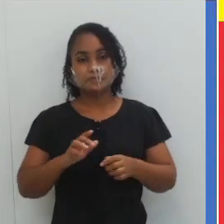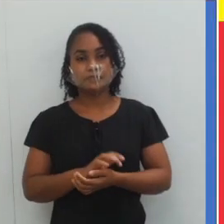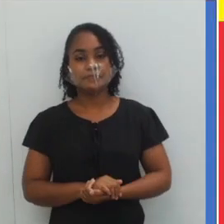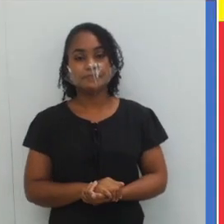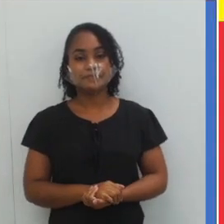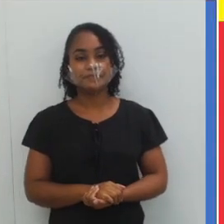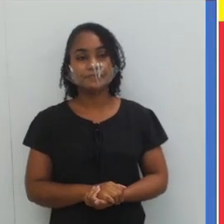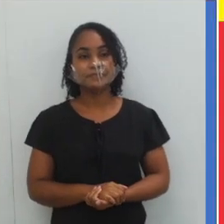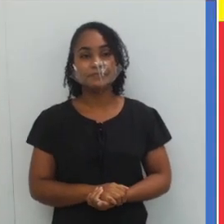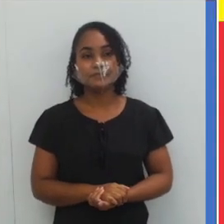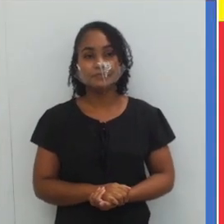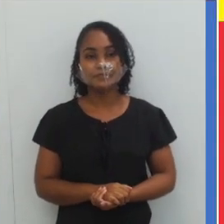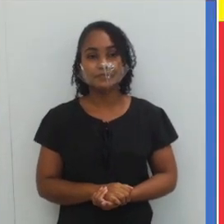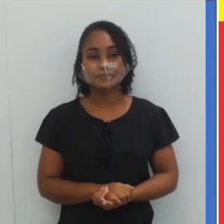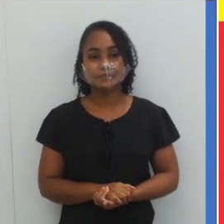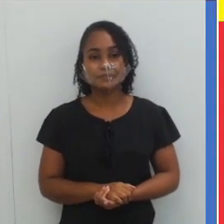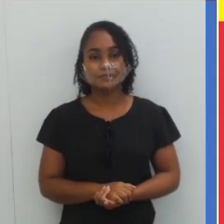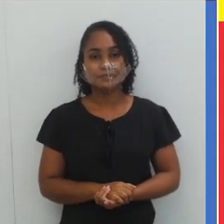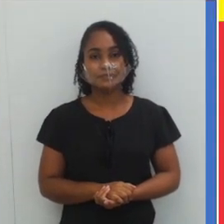dessas sentenças.